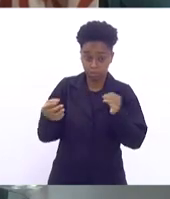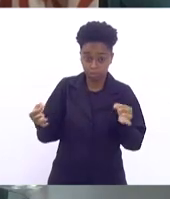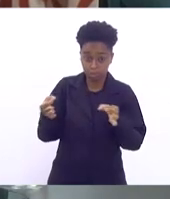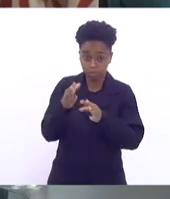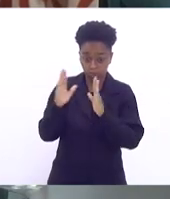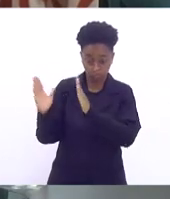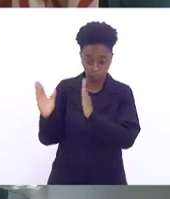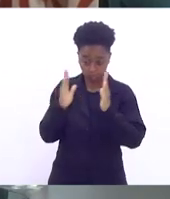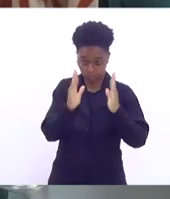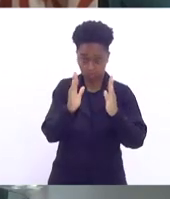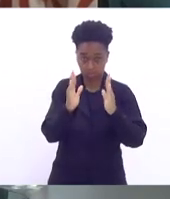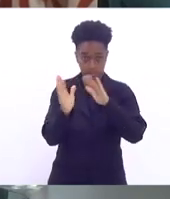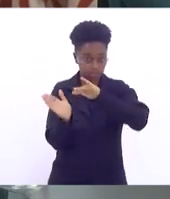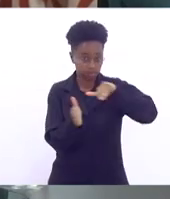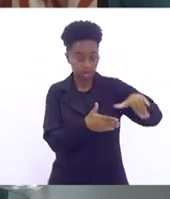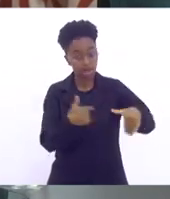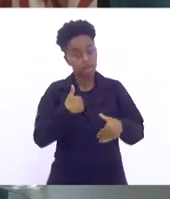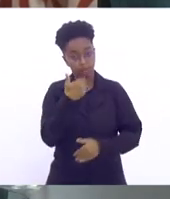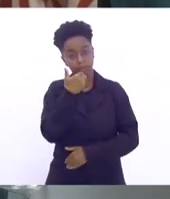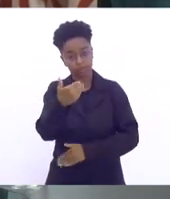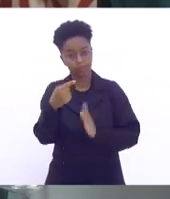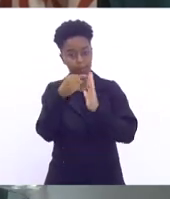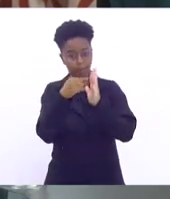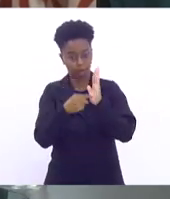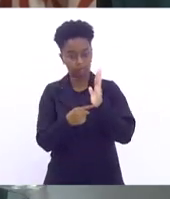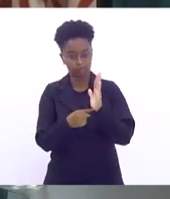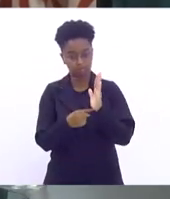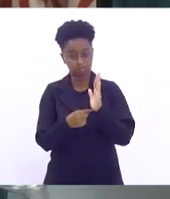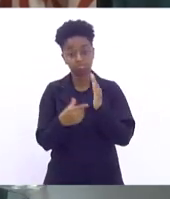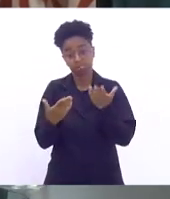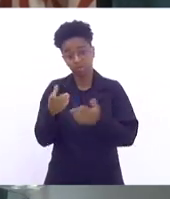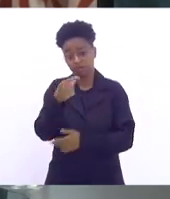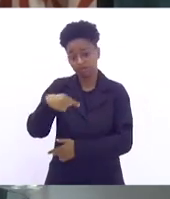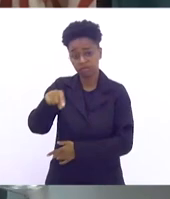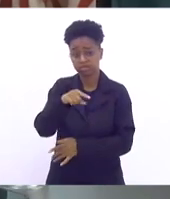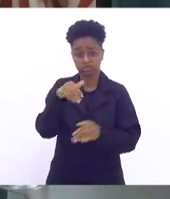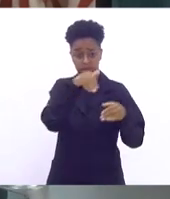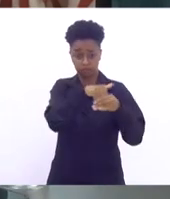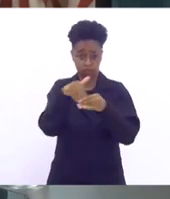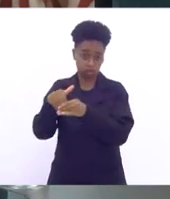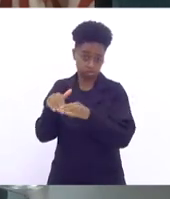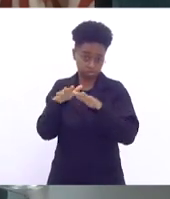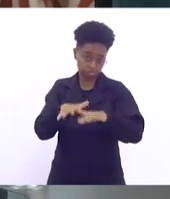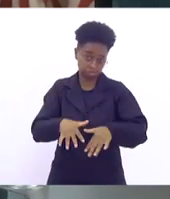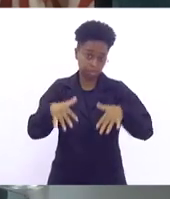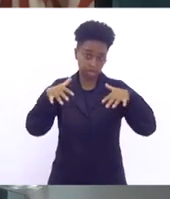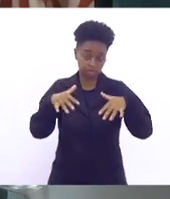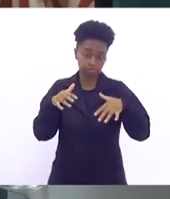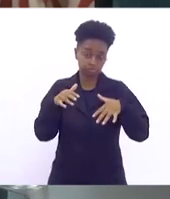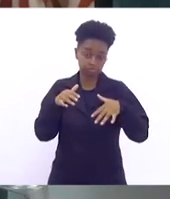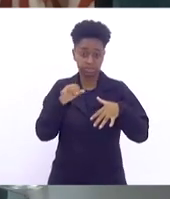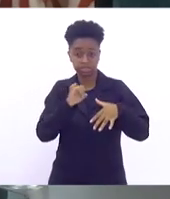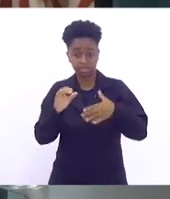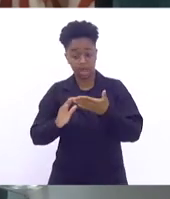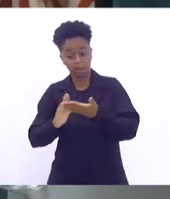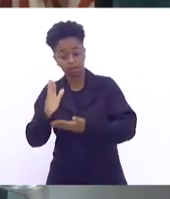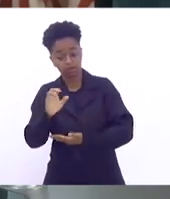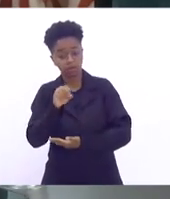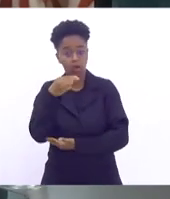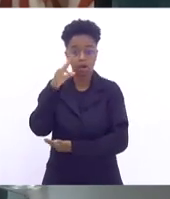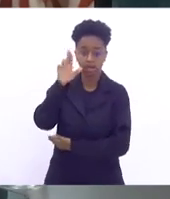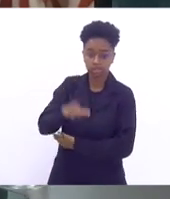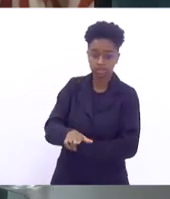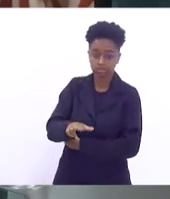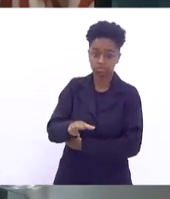eu vou pedir para Aí cabe a votação do planário aprovando rejeitando Ou